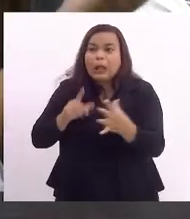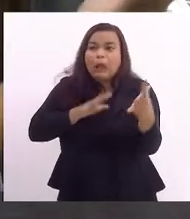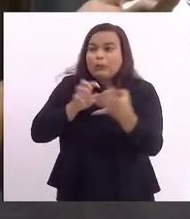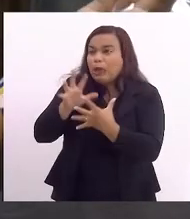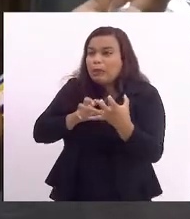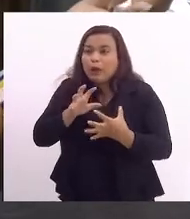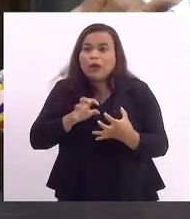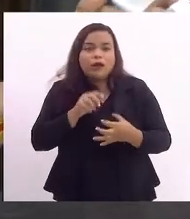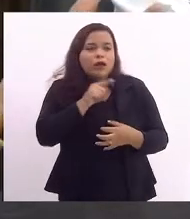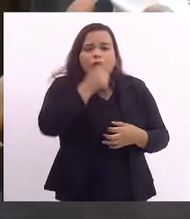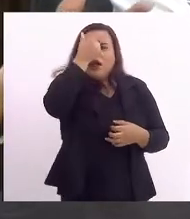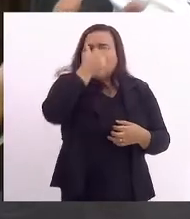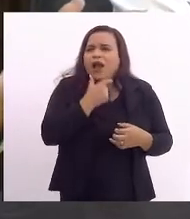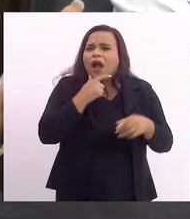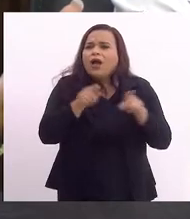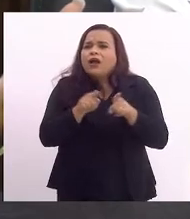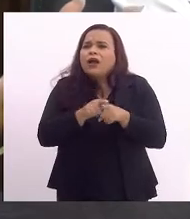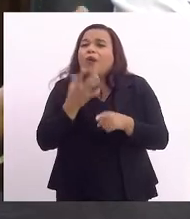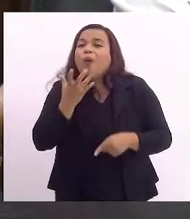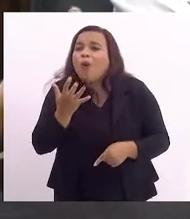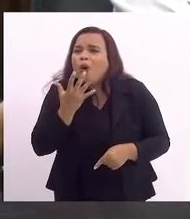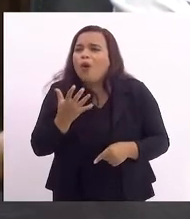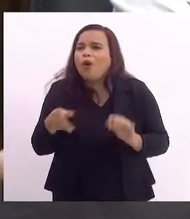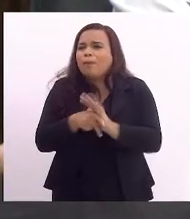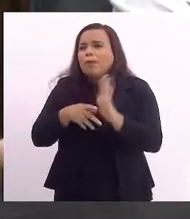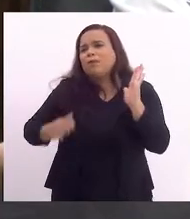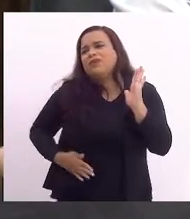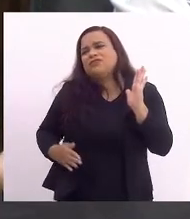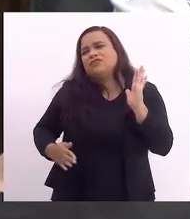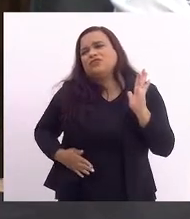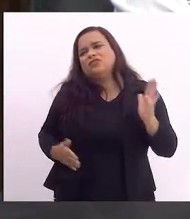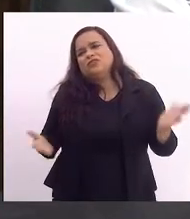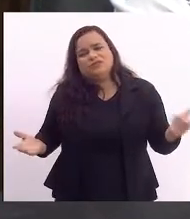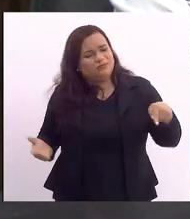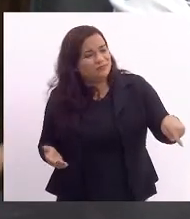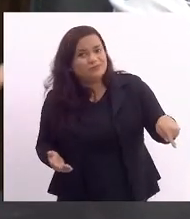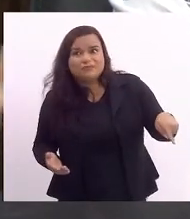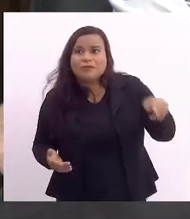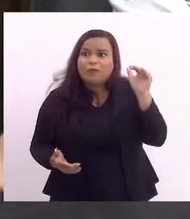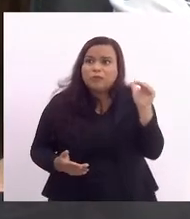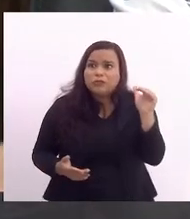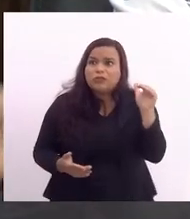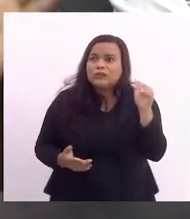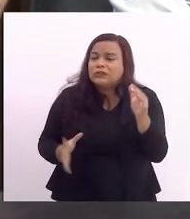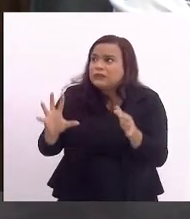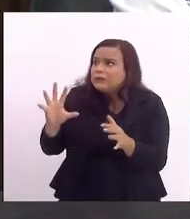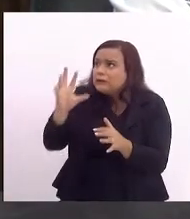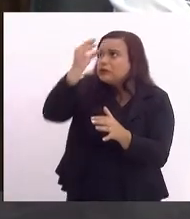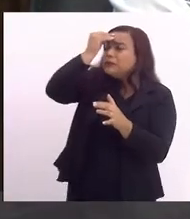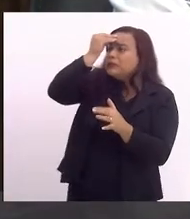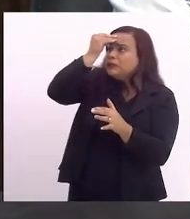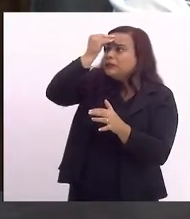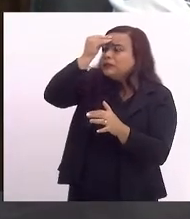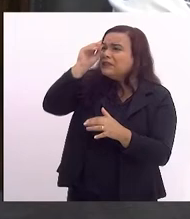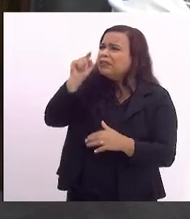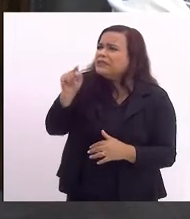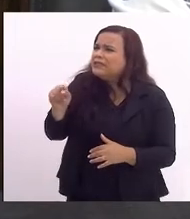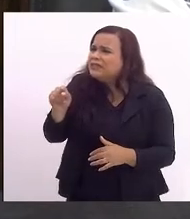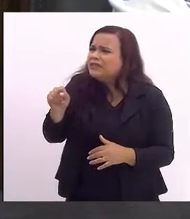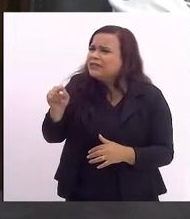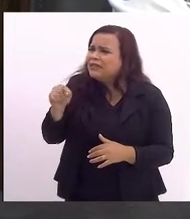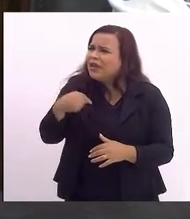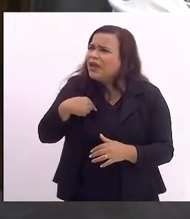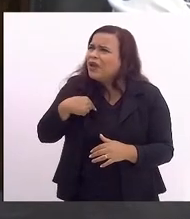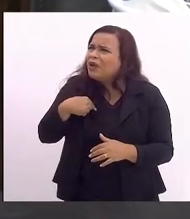e a cor, porque foi o que ela quis dizer também, de bandido. E ele aprendeu que era bonito ali, porque eu falei,